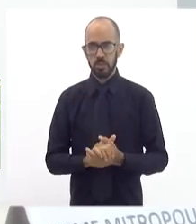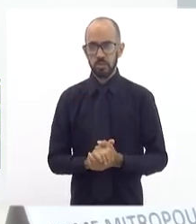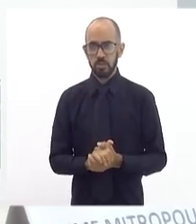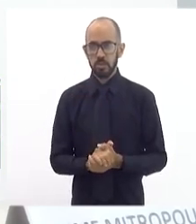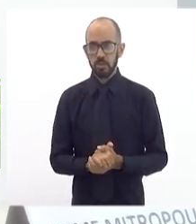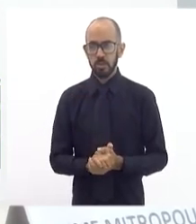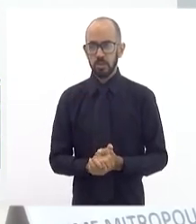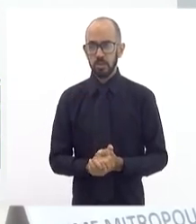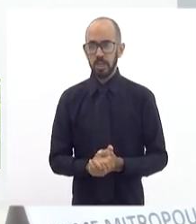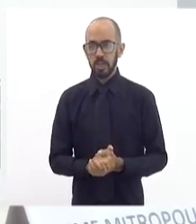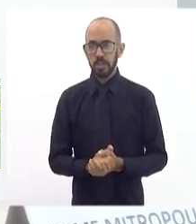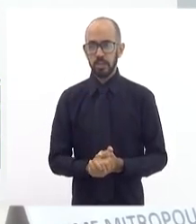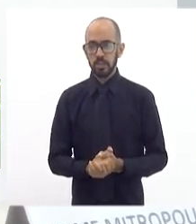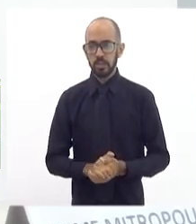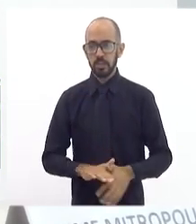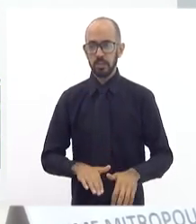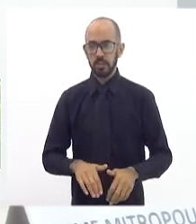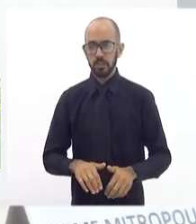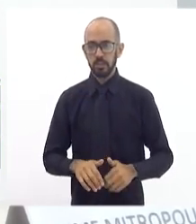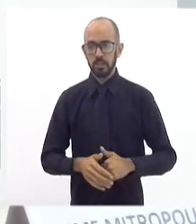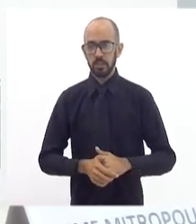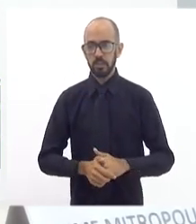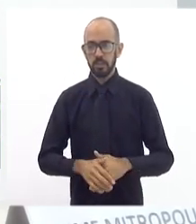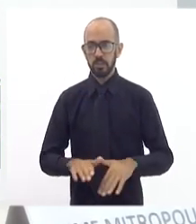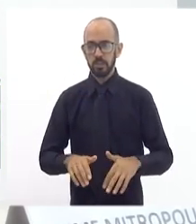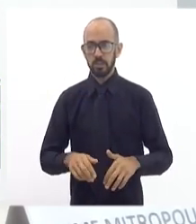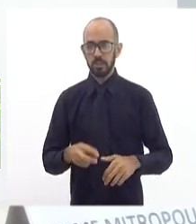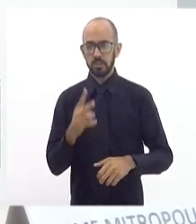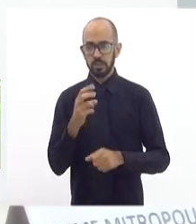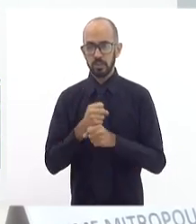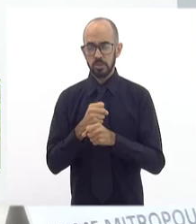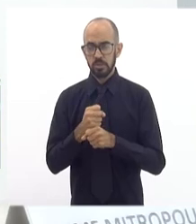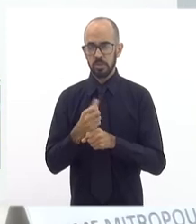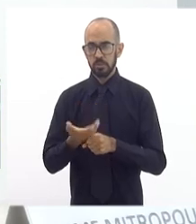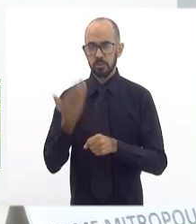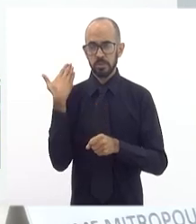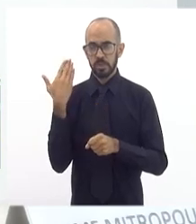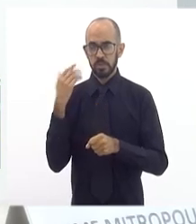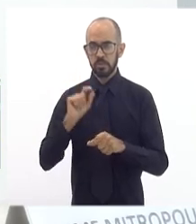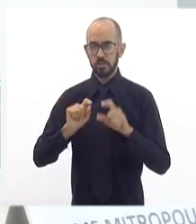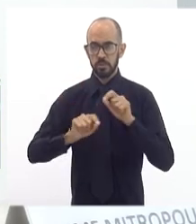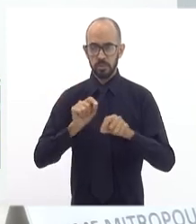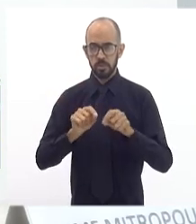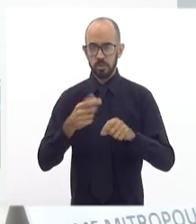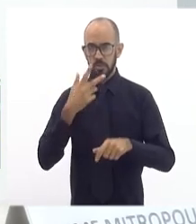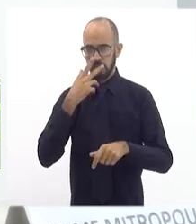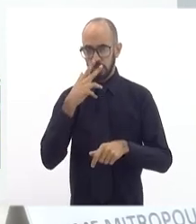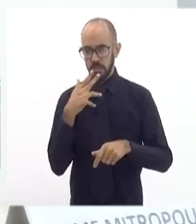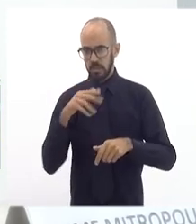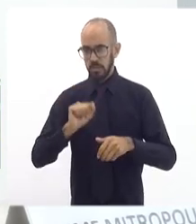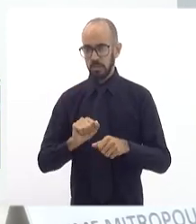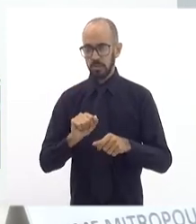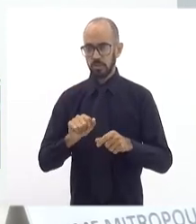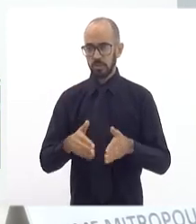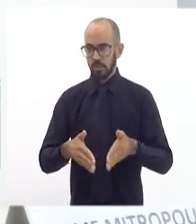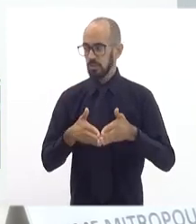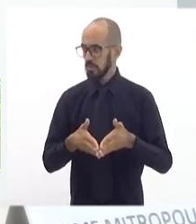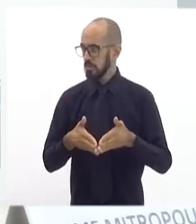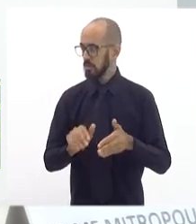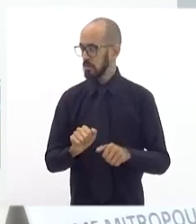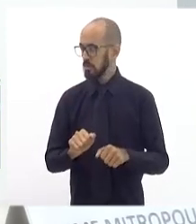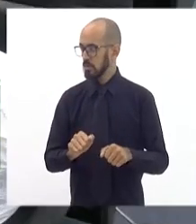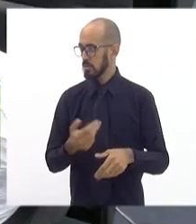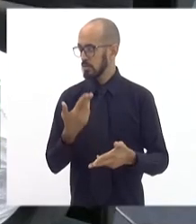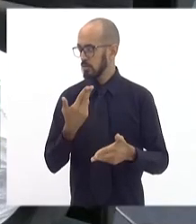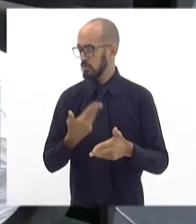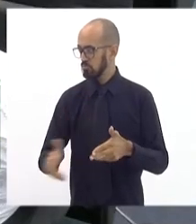eu vou usar uma expressão que foi amplamente divulgada aqui há dois anos atrás Parece sim que o licenciamento é feito a